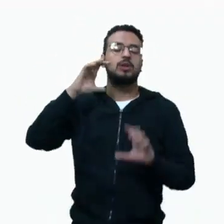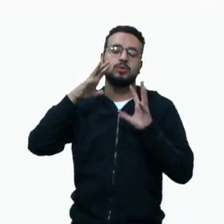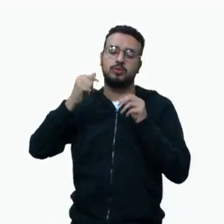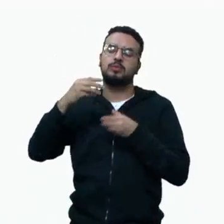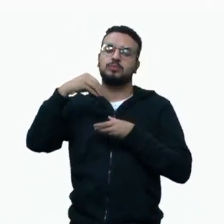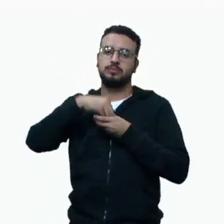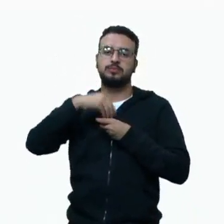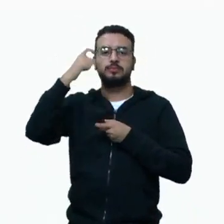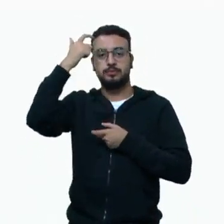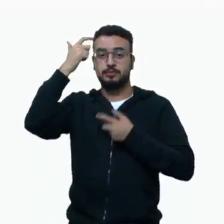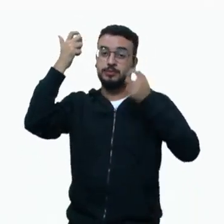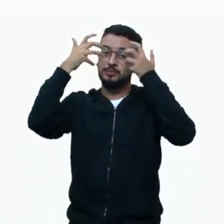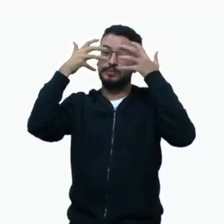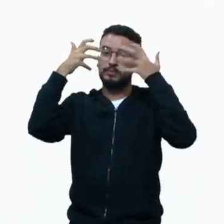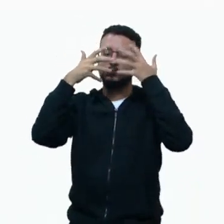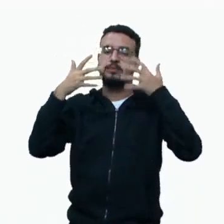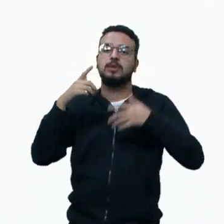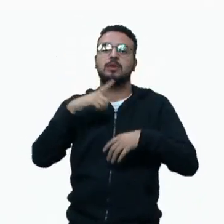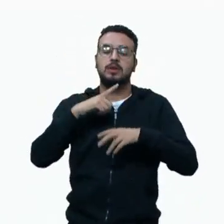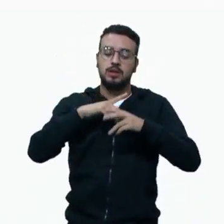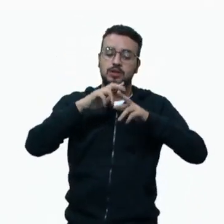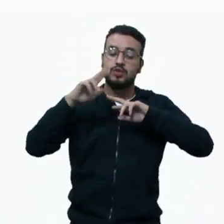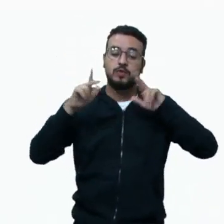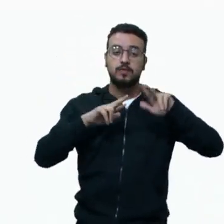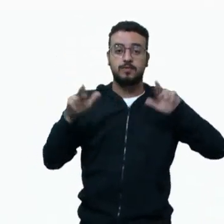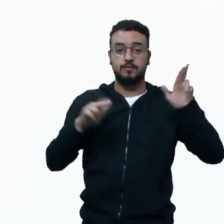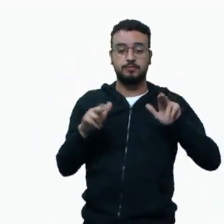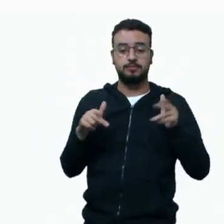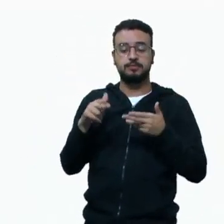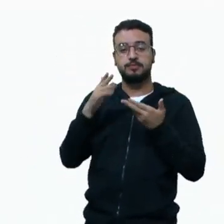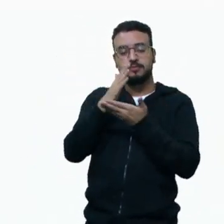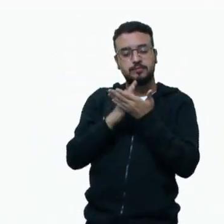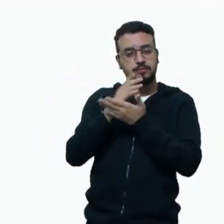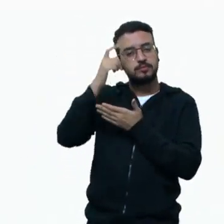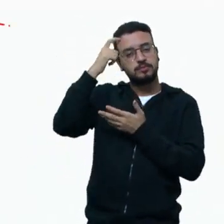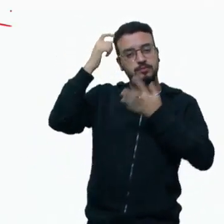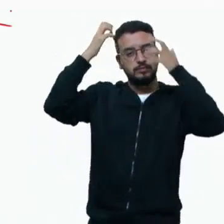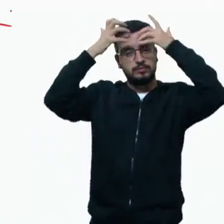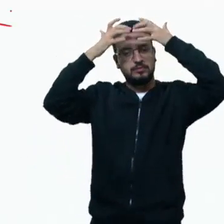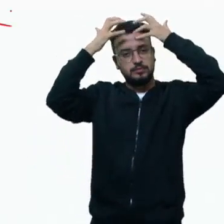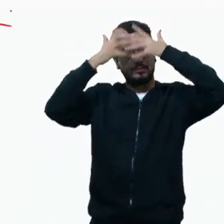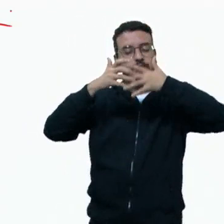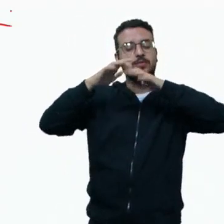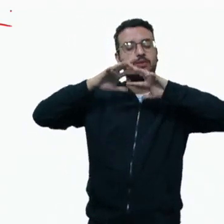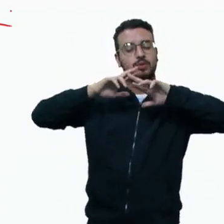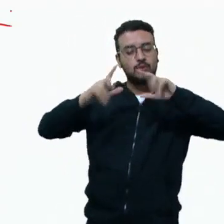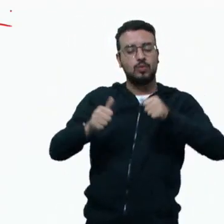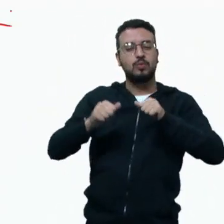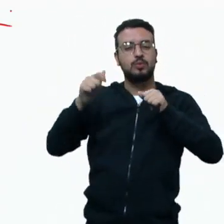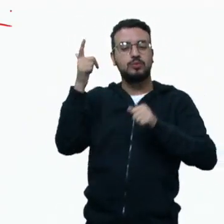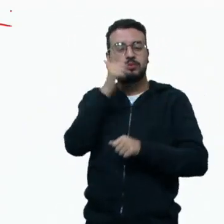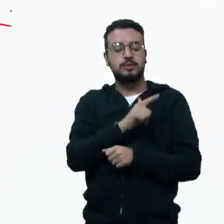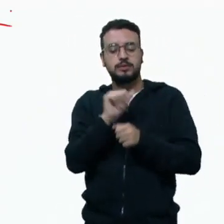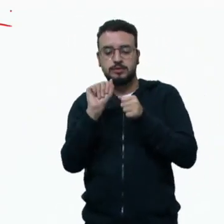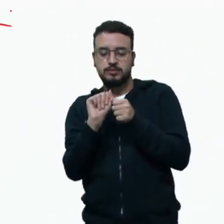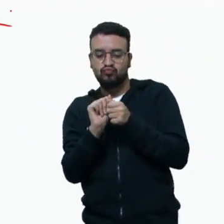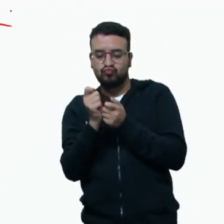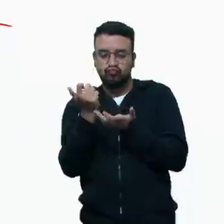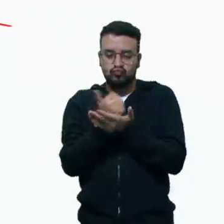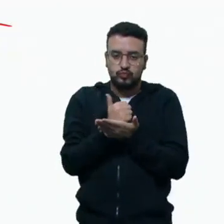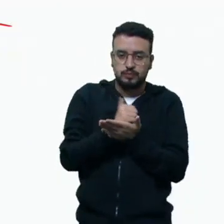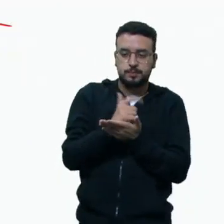daqui a pouco sobre as diferentes partes cerebrais e como cada uma age justamente para isso, para você